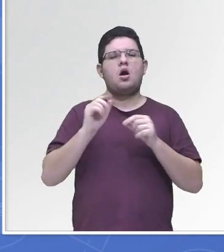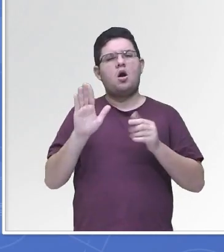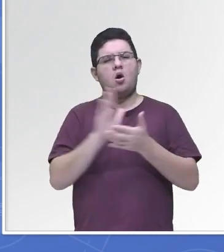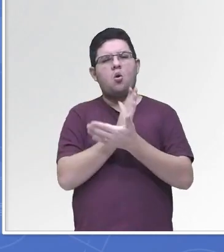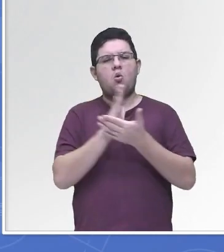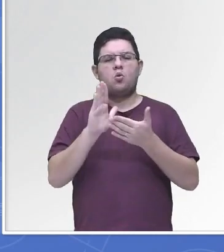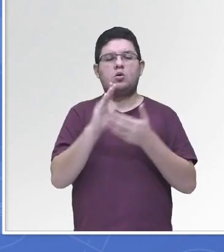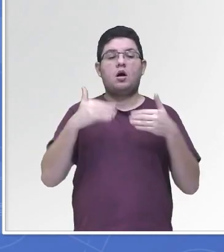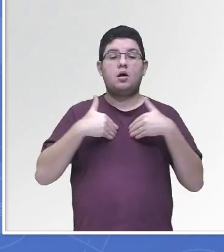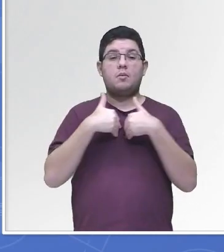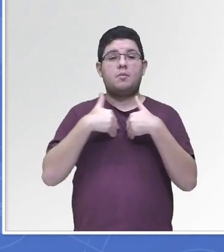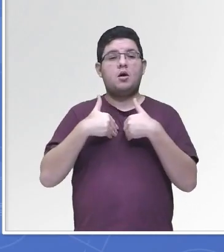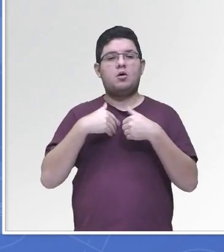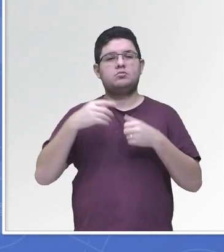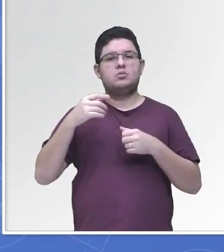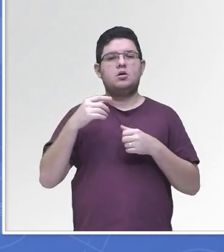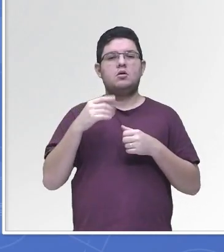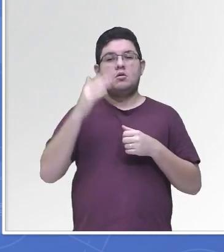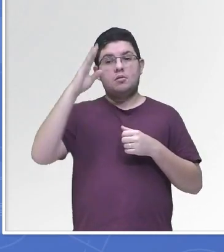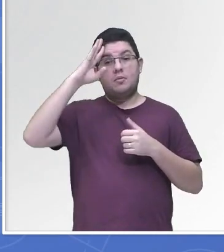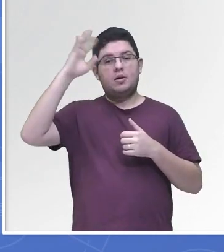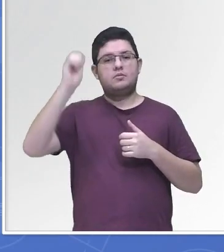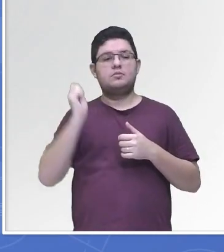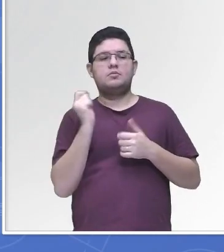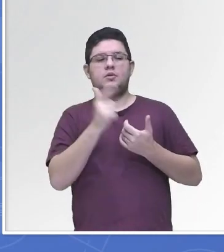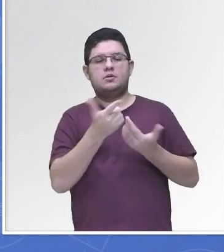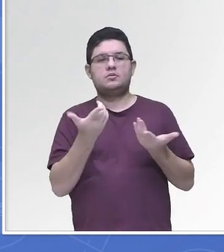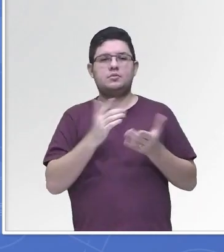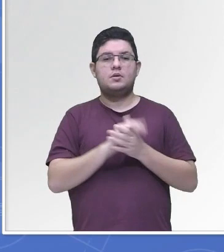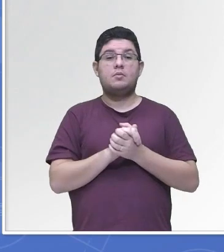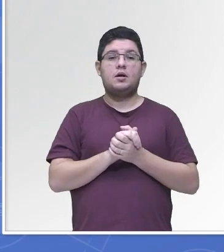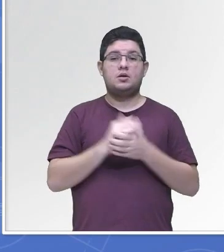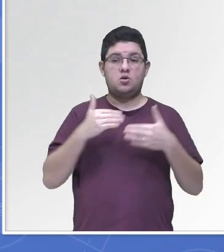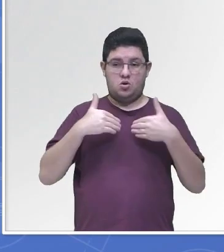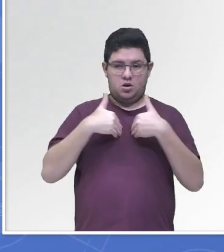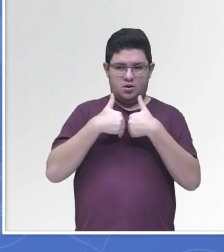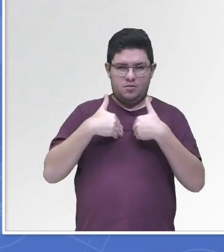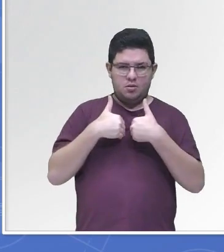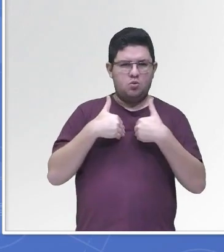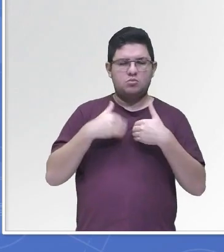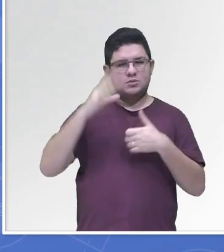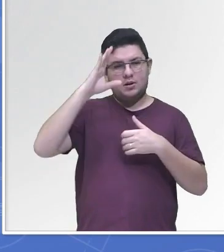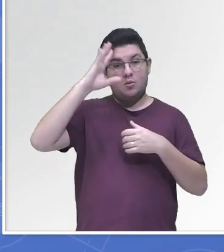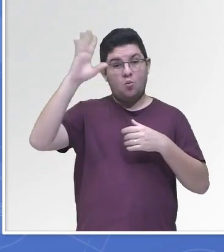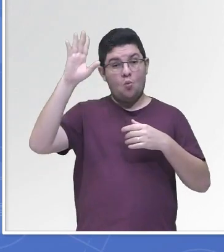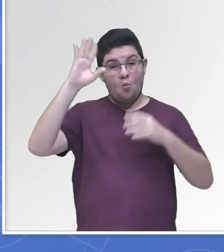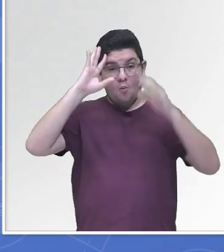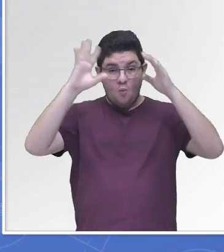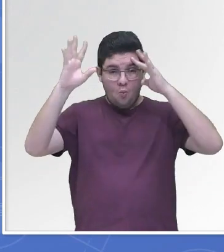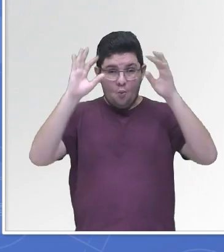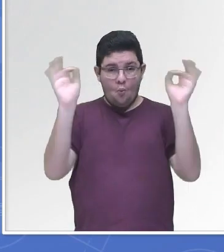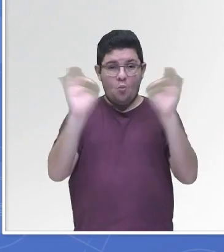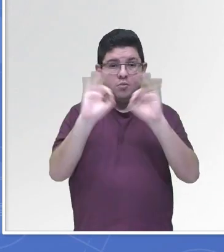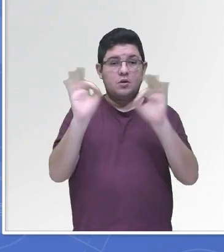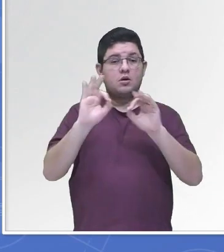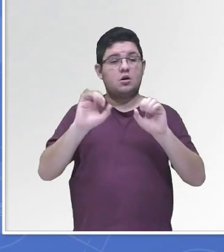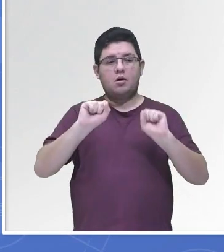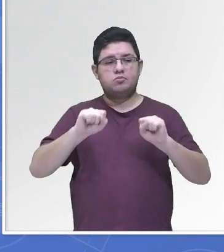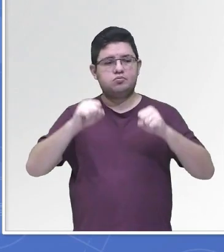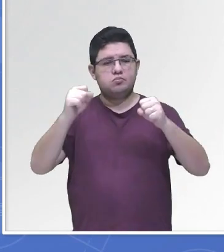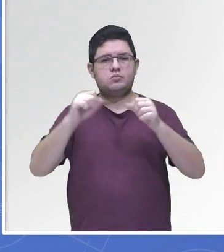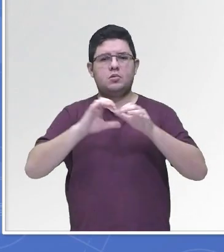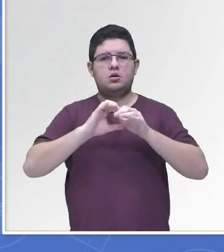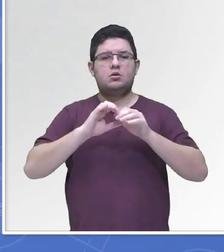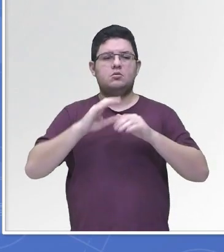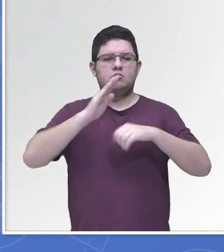gente. Professor, mas o animal não pensa, o animal age por instinto, então ele é melhor do que a gente. Porque se a gente vai analisar muitas